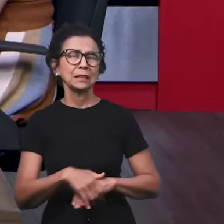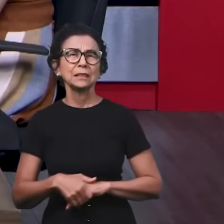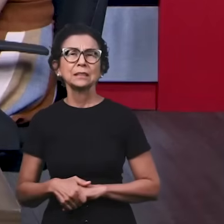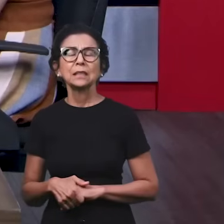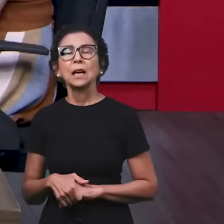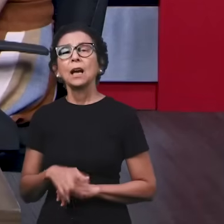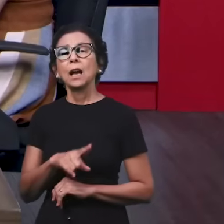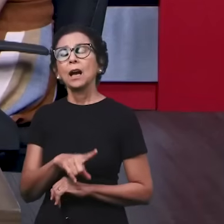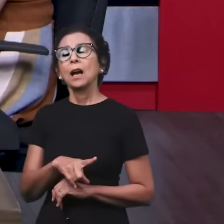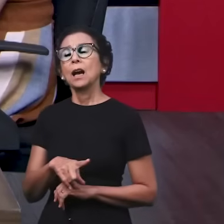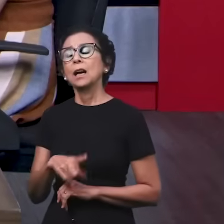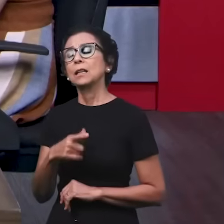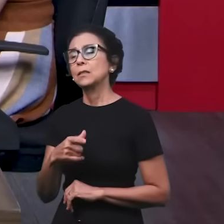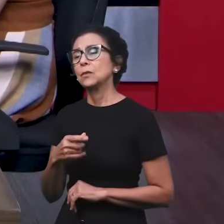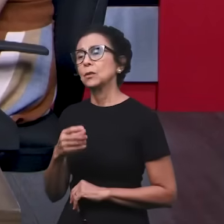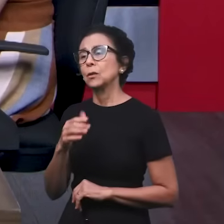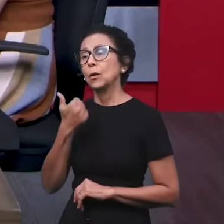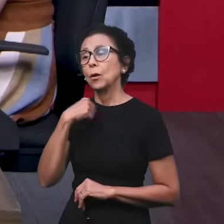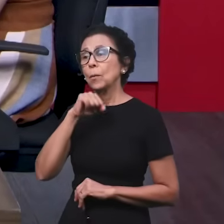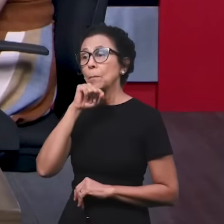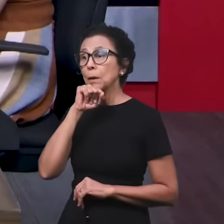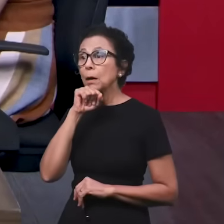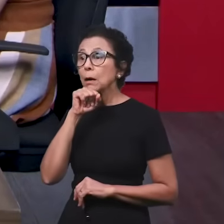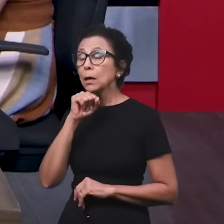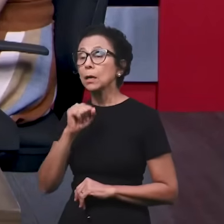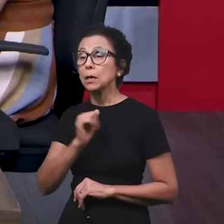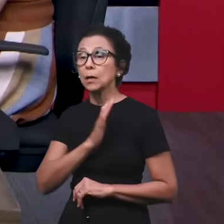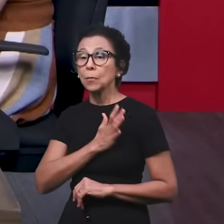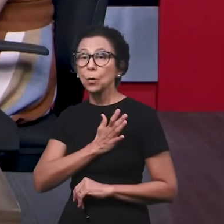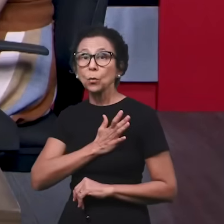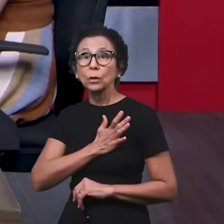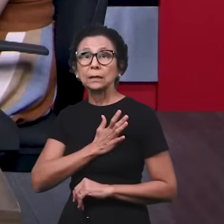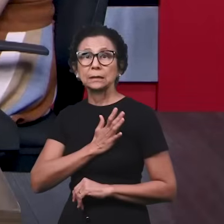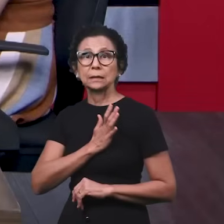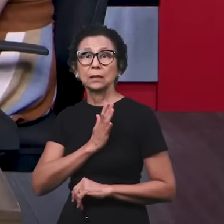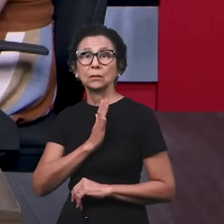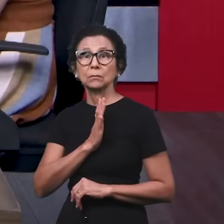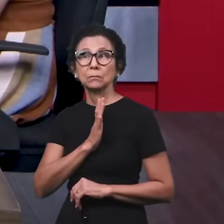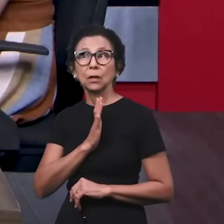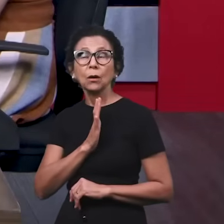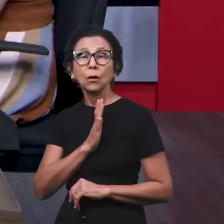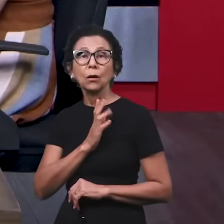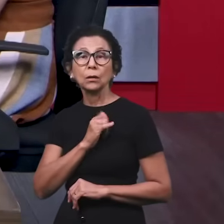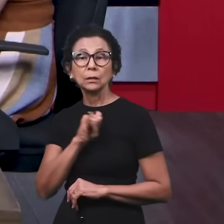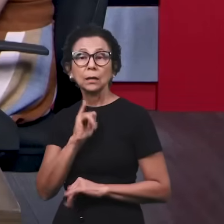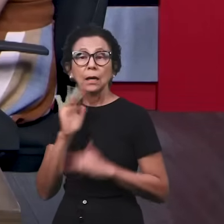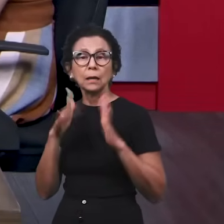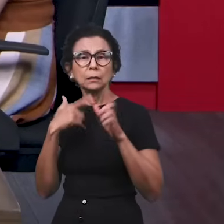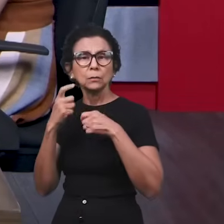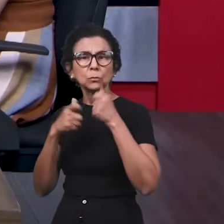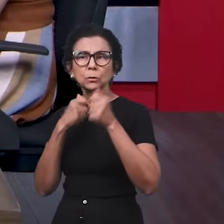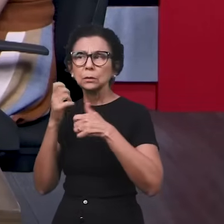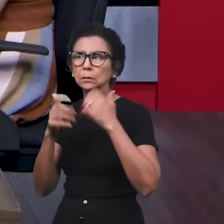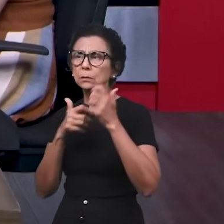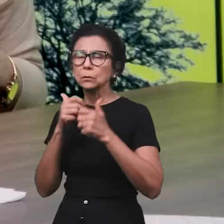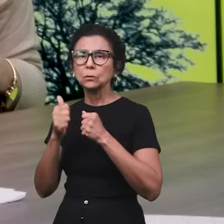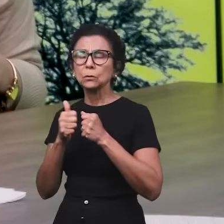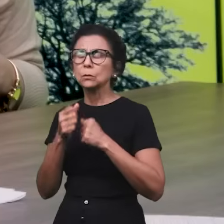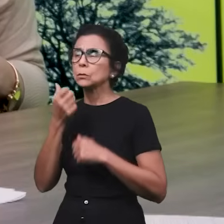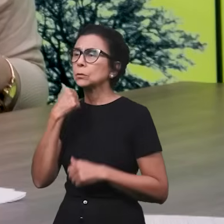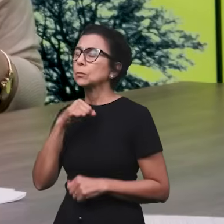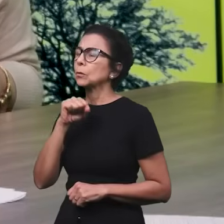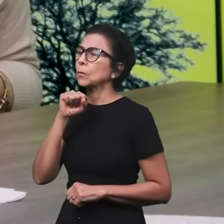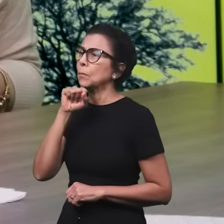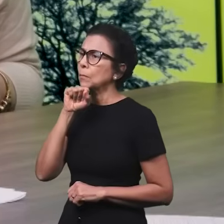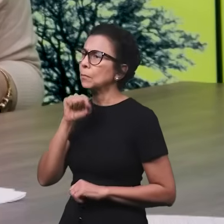aberto. Mãe, meu coração tá dizendo aleluia. E eu achando, e ele falou, mãe, eu tô